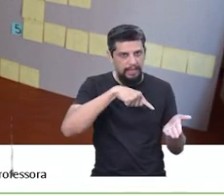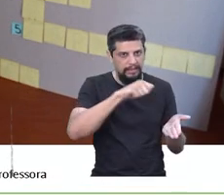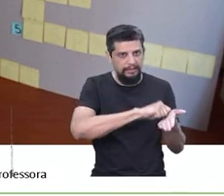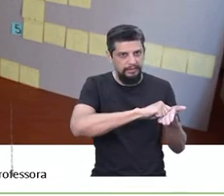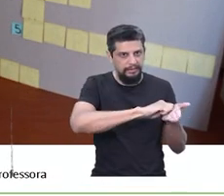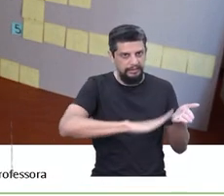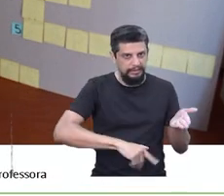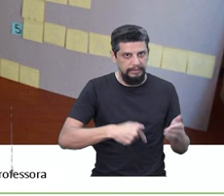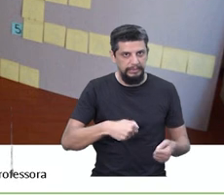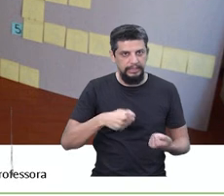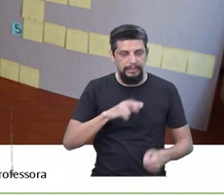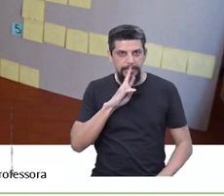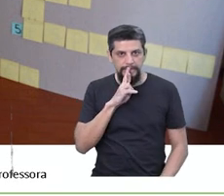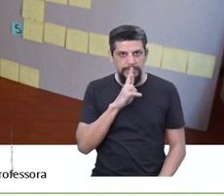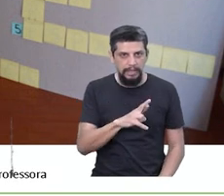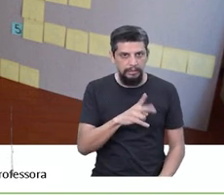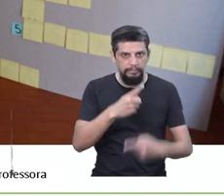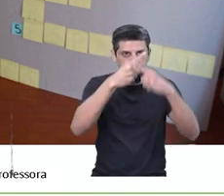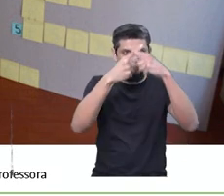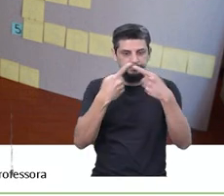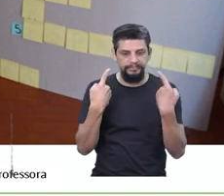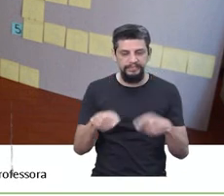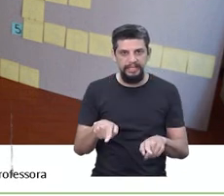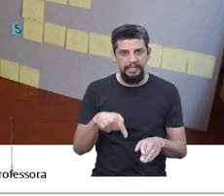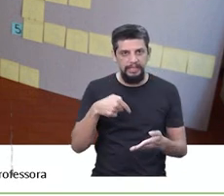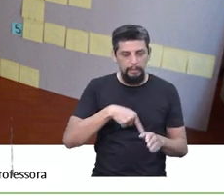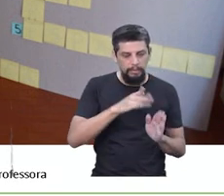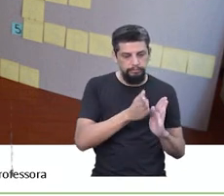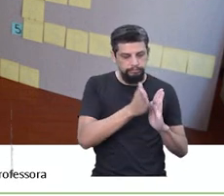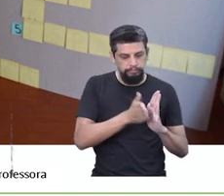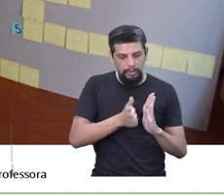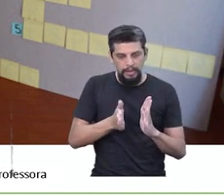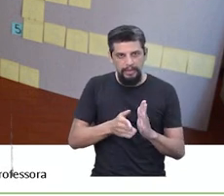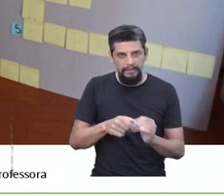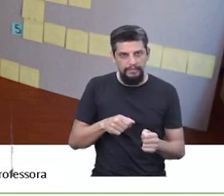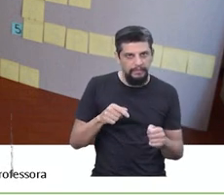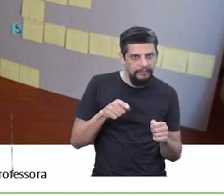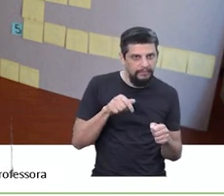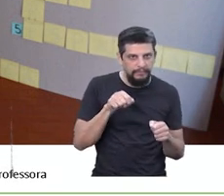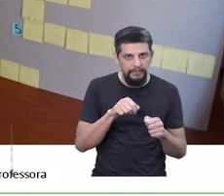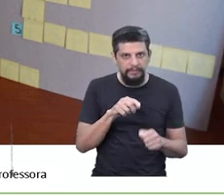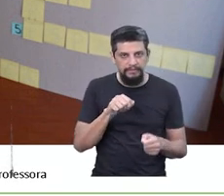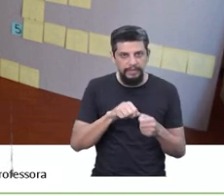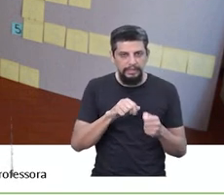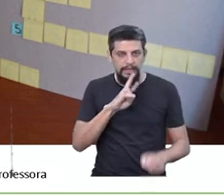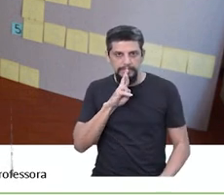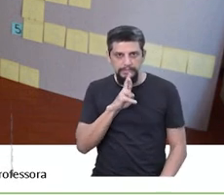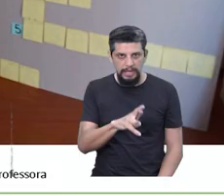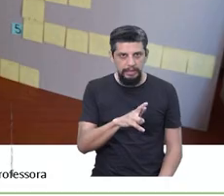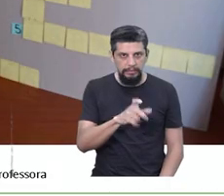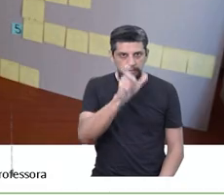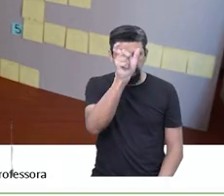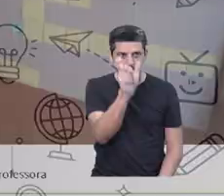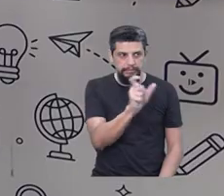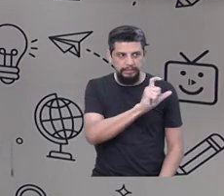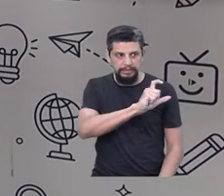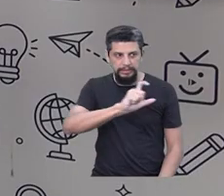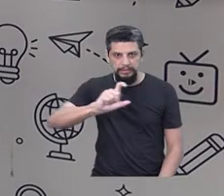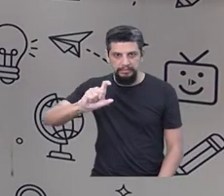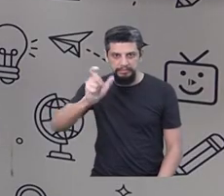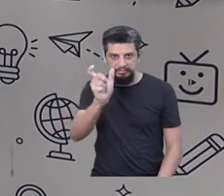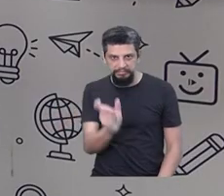atividade, temos que responder os desafios e, na sequência, confirmar a resposta na